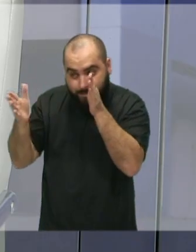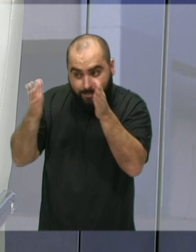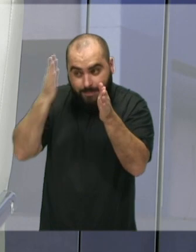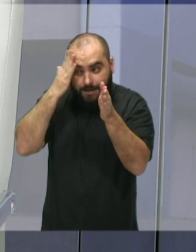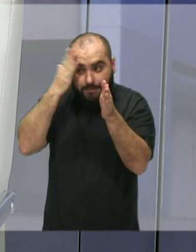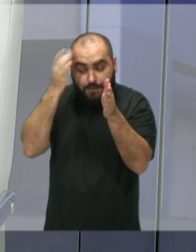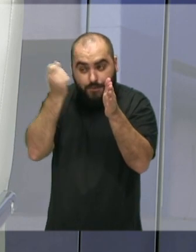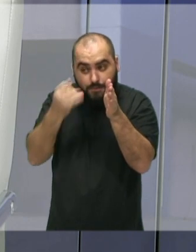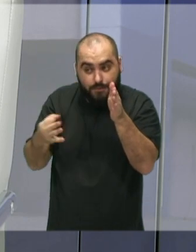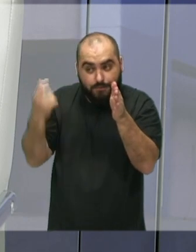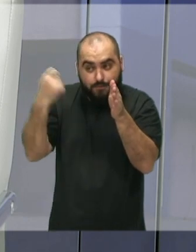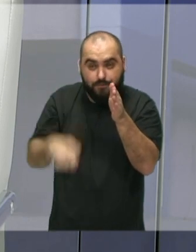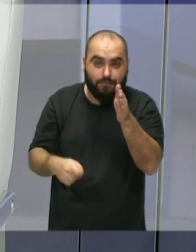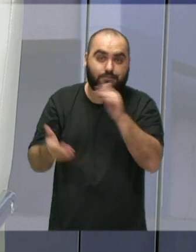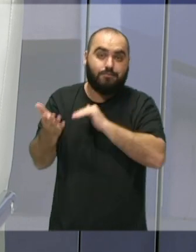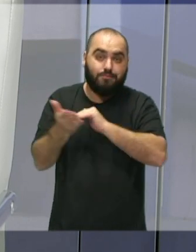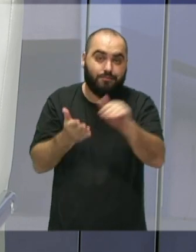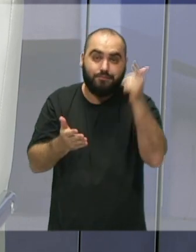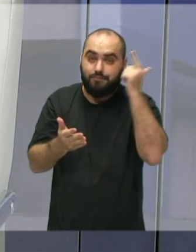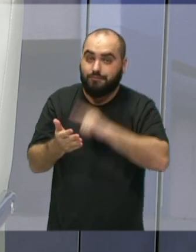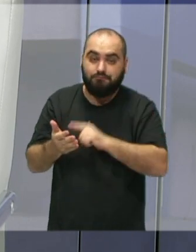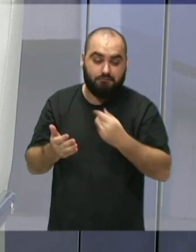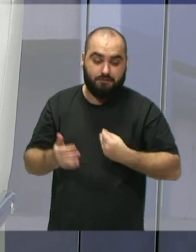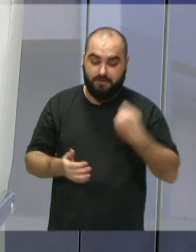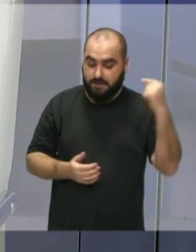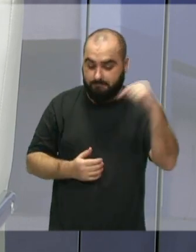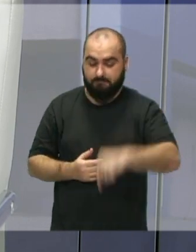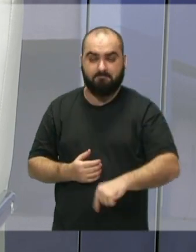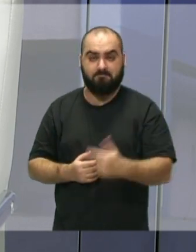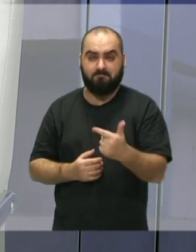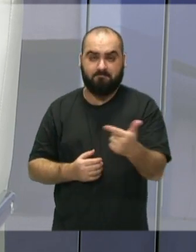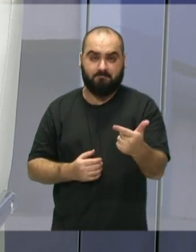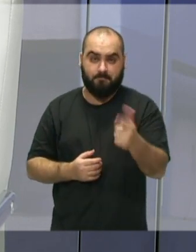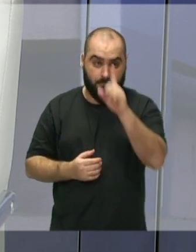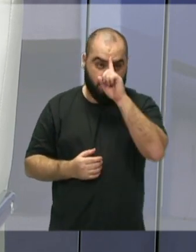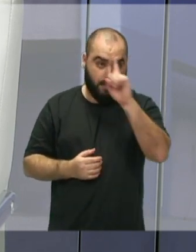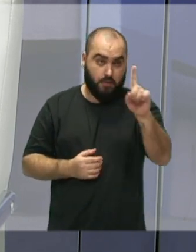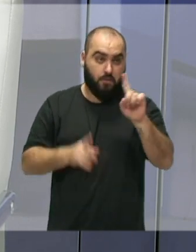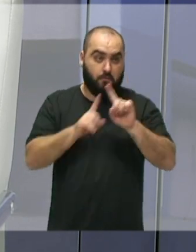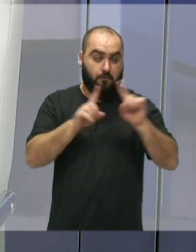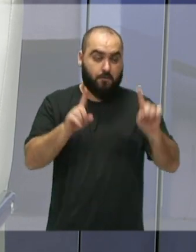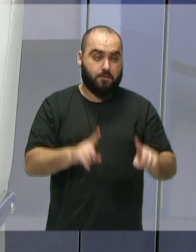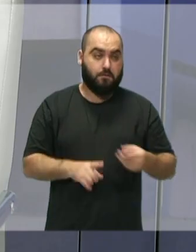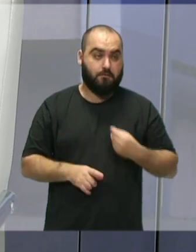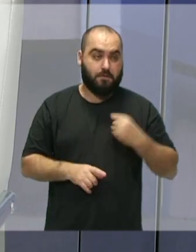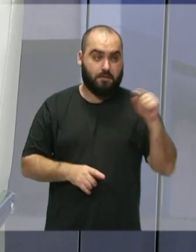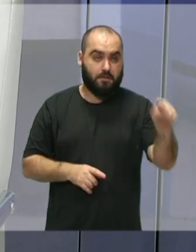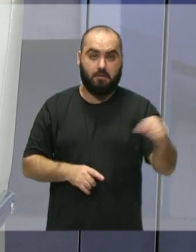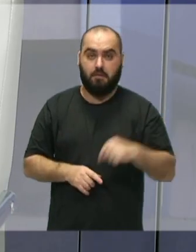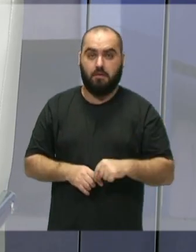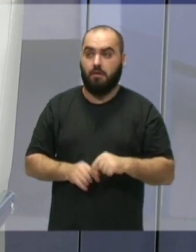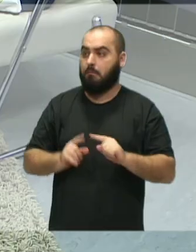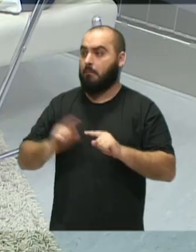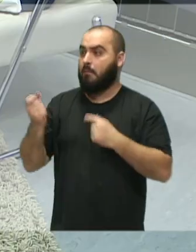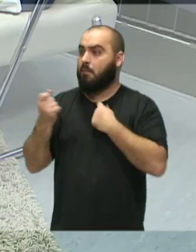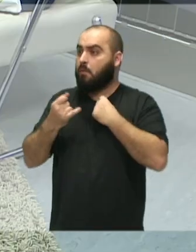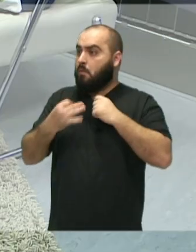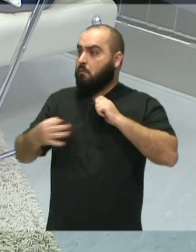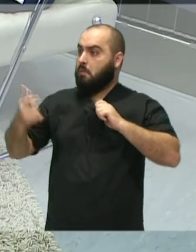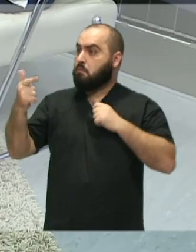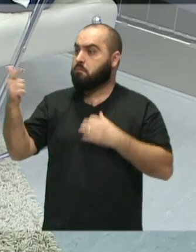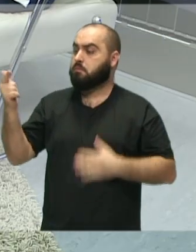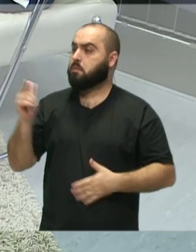O secretário, mais uma vez, não quis vir para a audiência pública. Mandou que um funcionário viesse, mas não vem com os números da forma que a gente